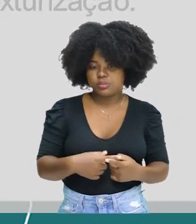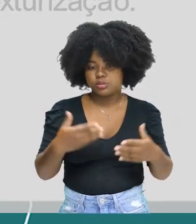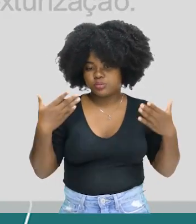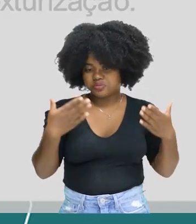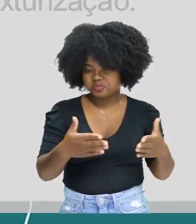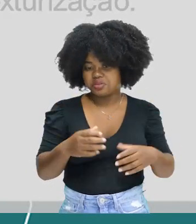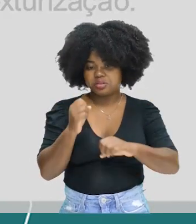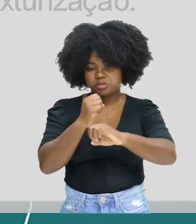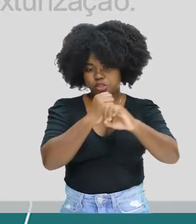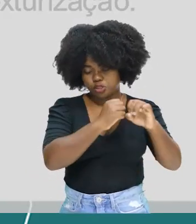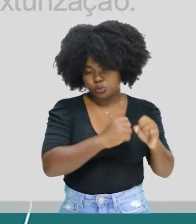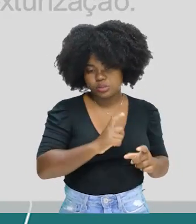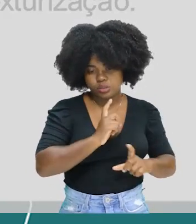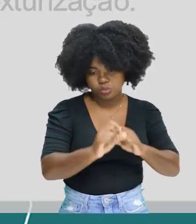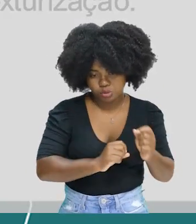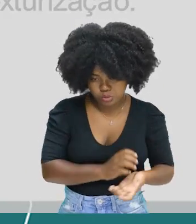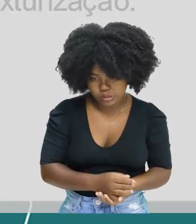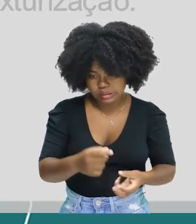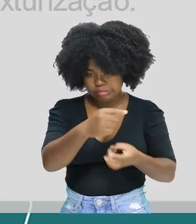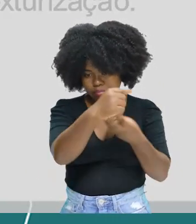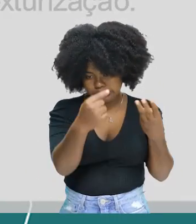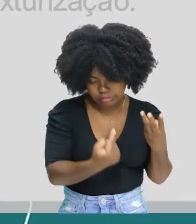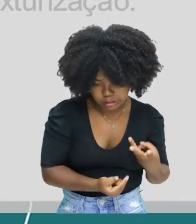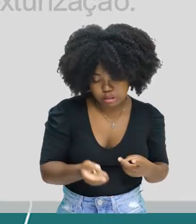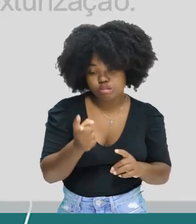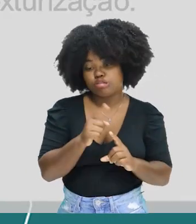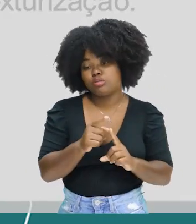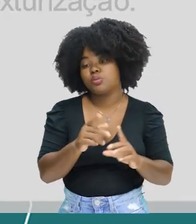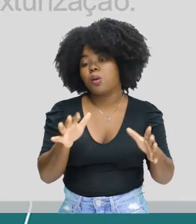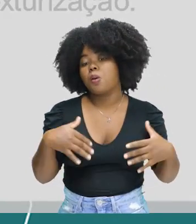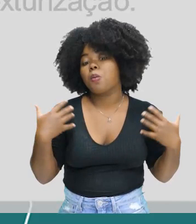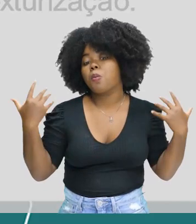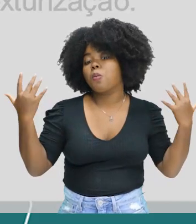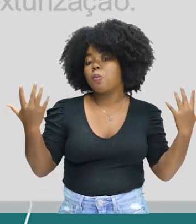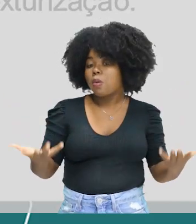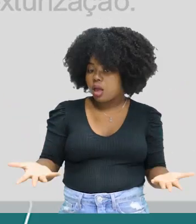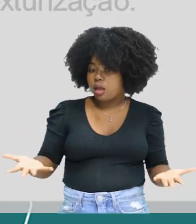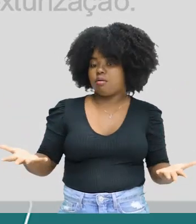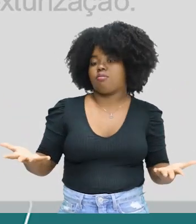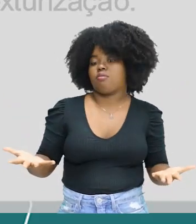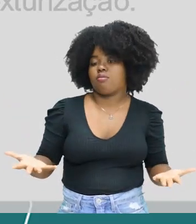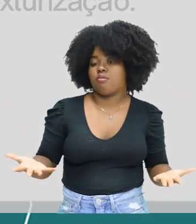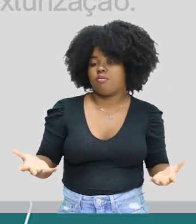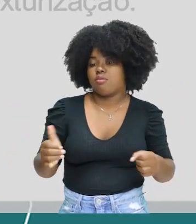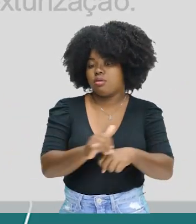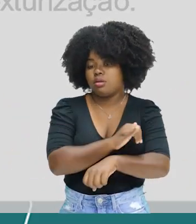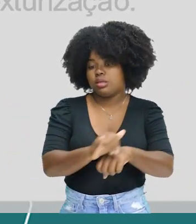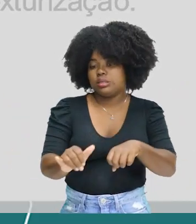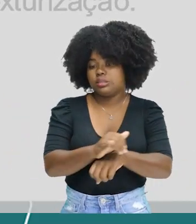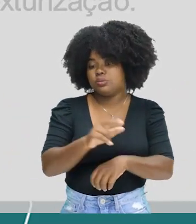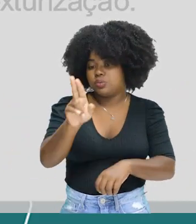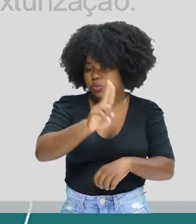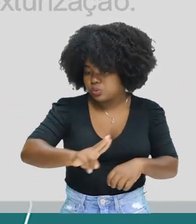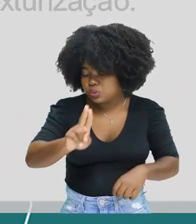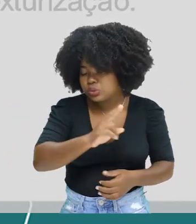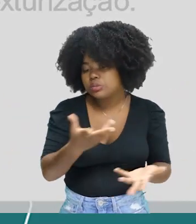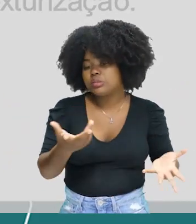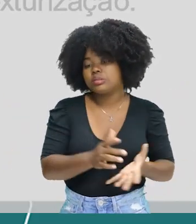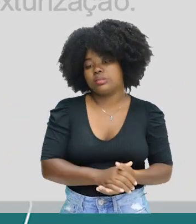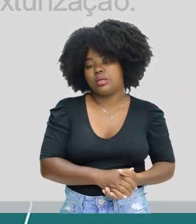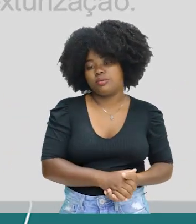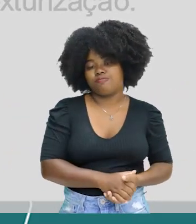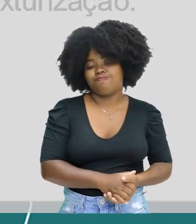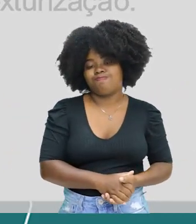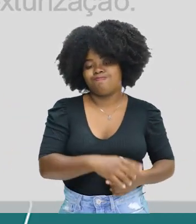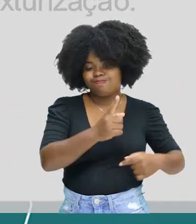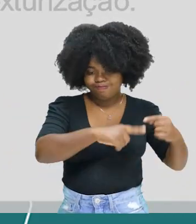que é uma estrutura em 3 dimensões, você tem que ver qual é, como eu disse no início, qual é a técnica que vai ser utilizada para o efeito final